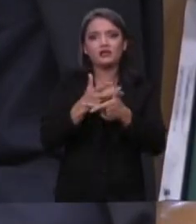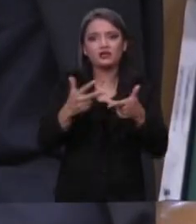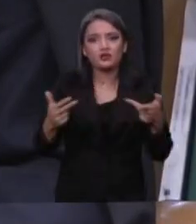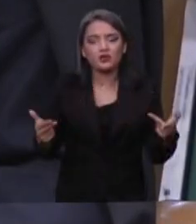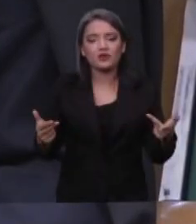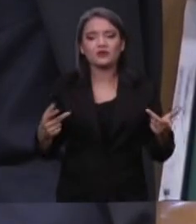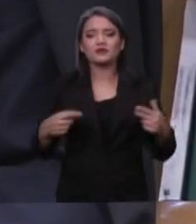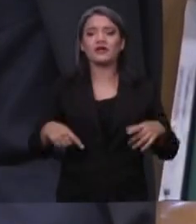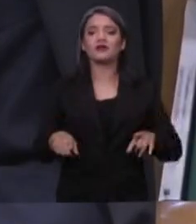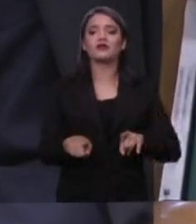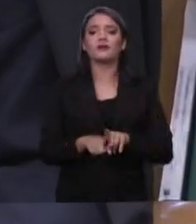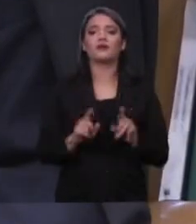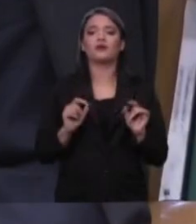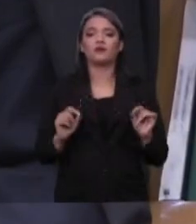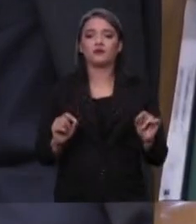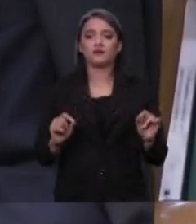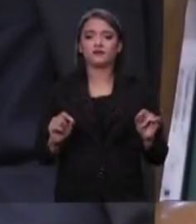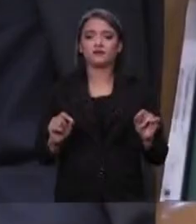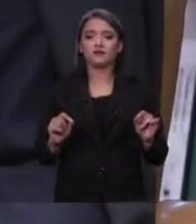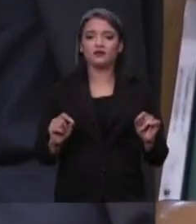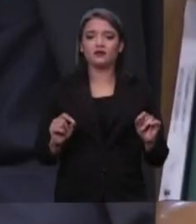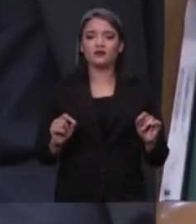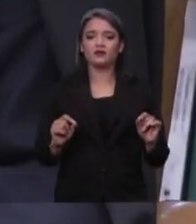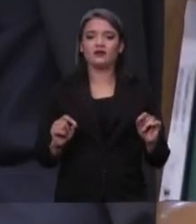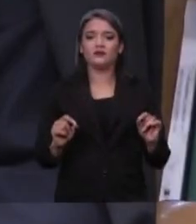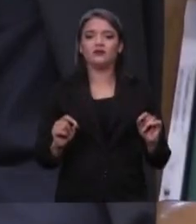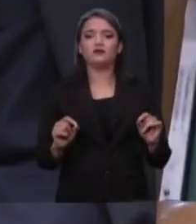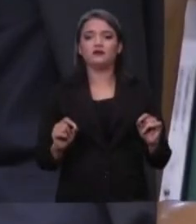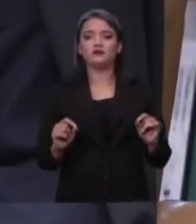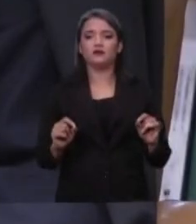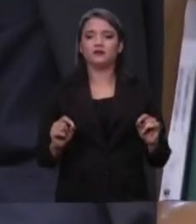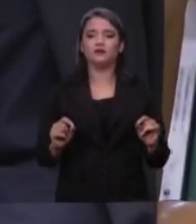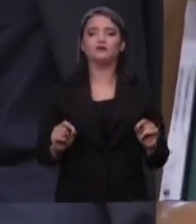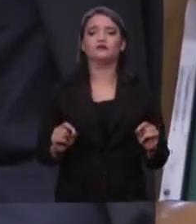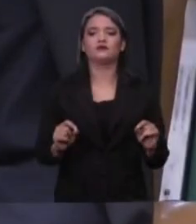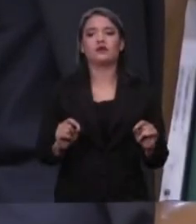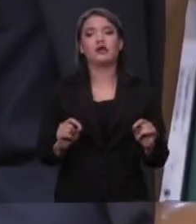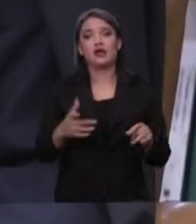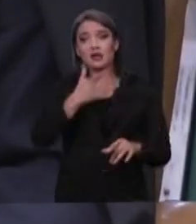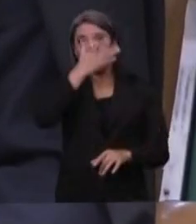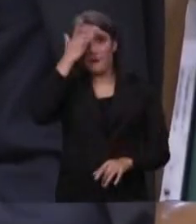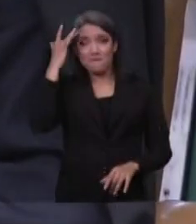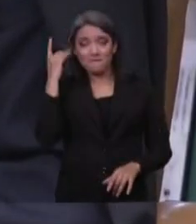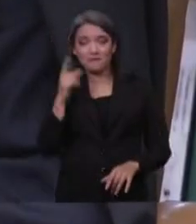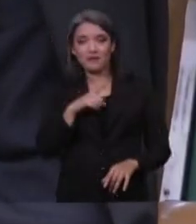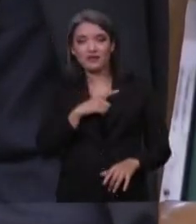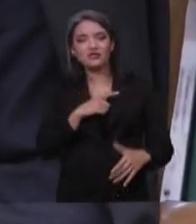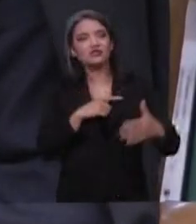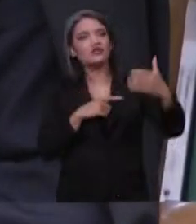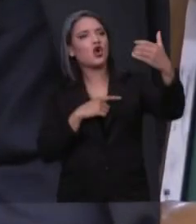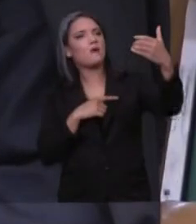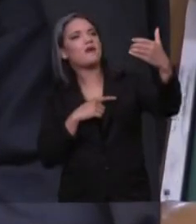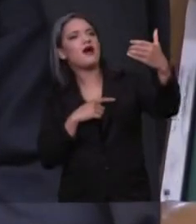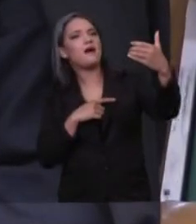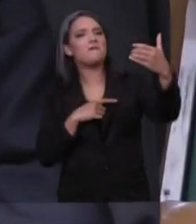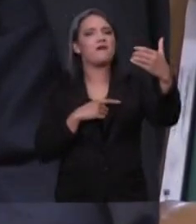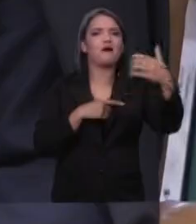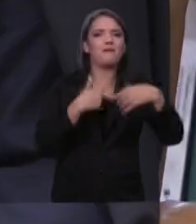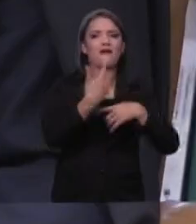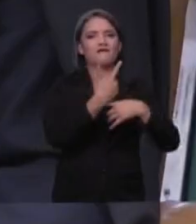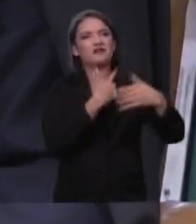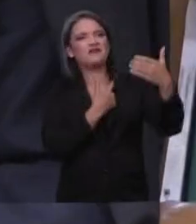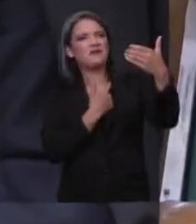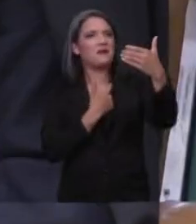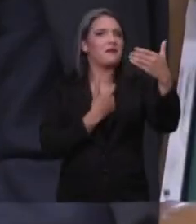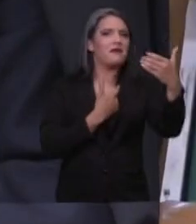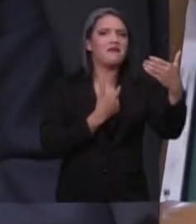que aqui houve uma autoincriminação, porque as pessoas se filmavam se vangloriando de